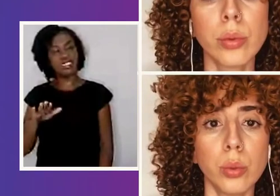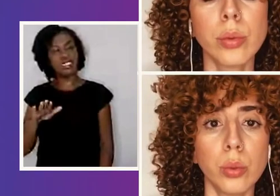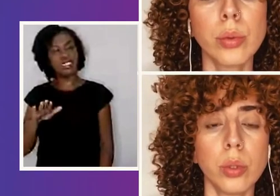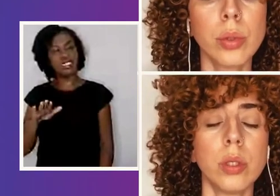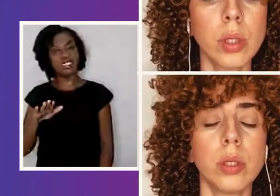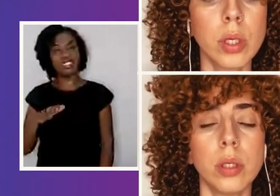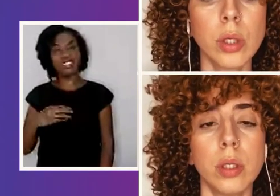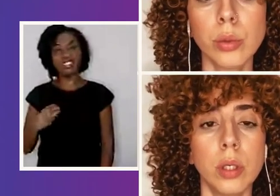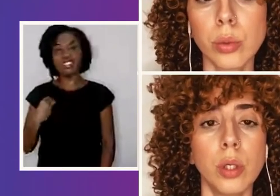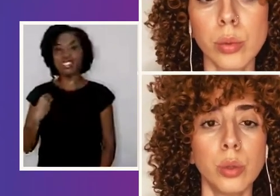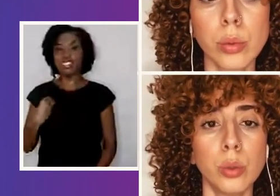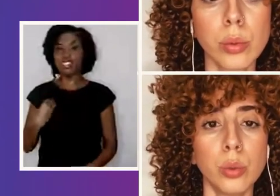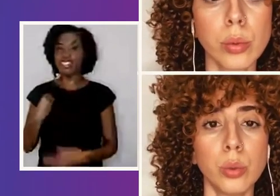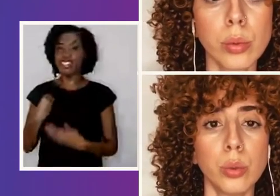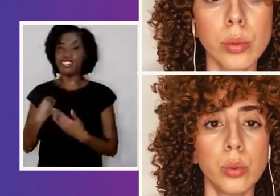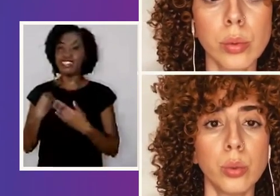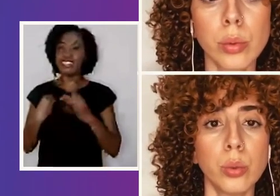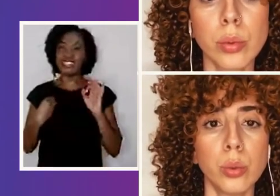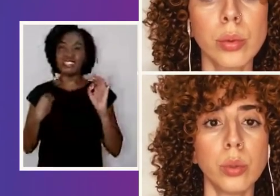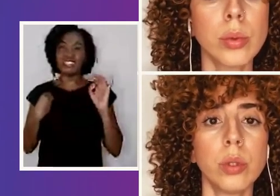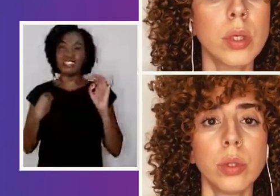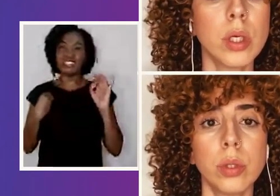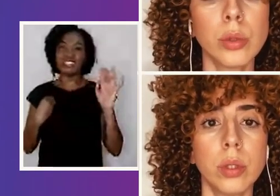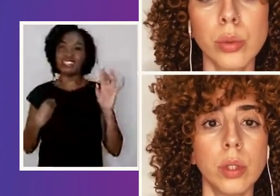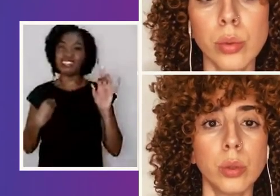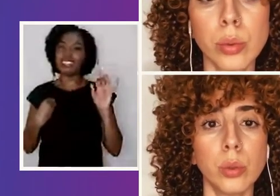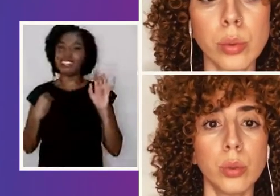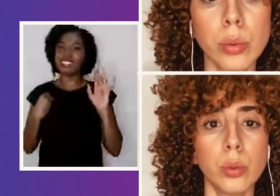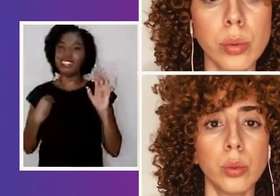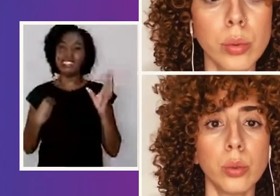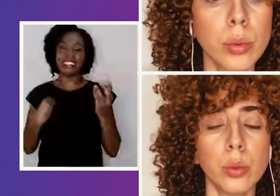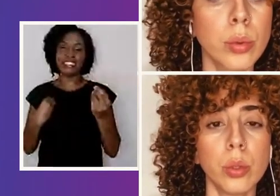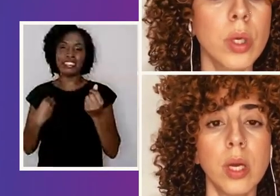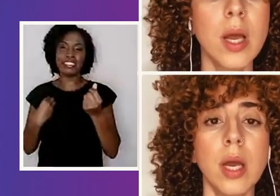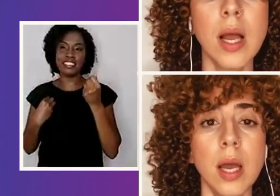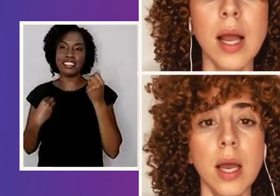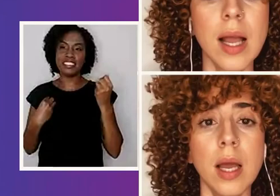A vida é tão rara.